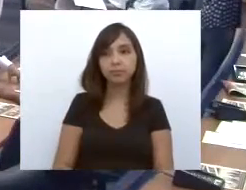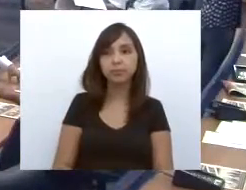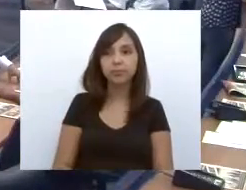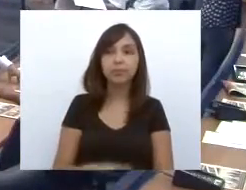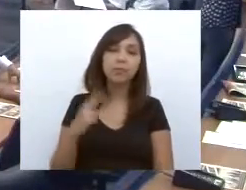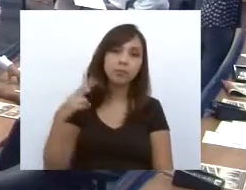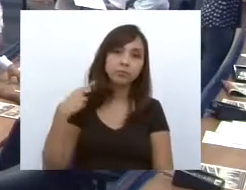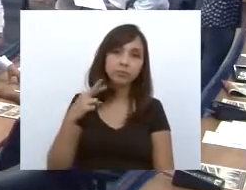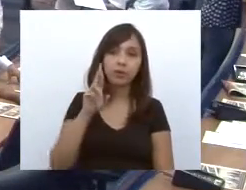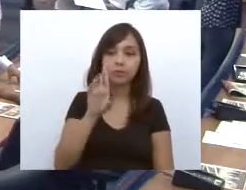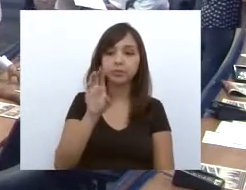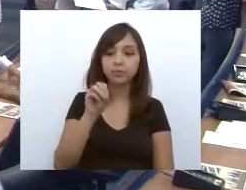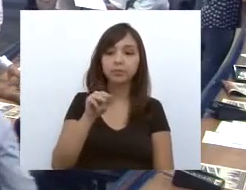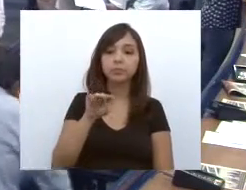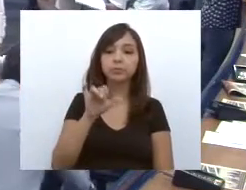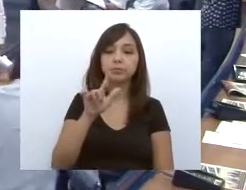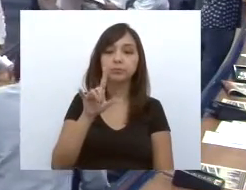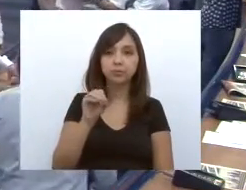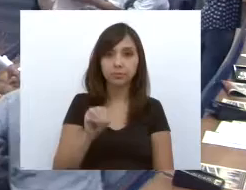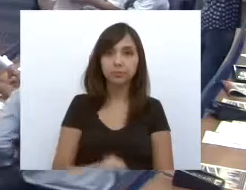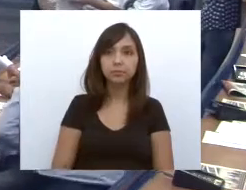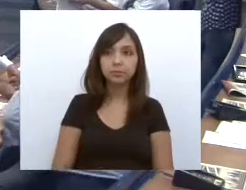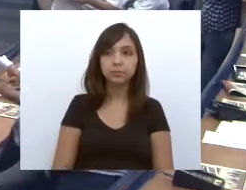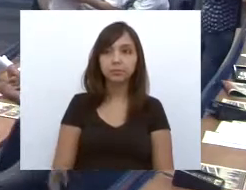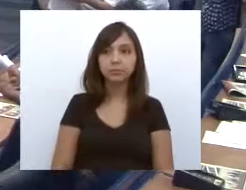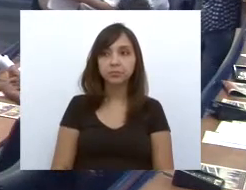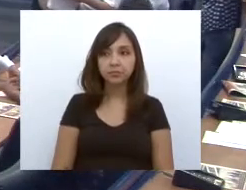palavra, vereador Romildo Santos.